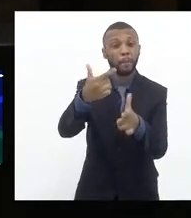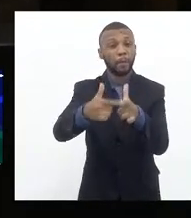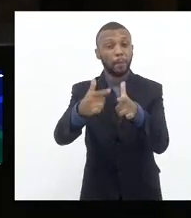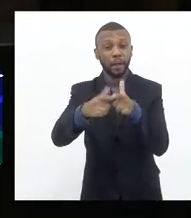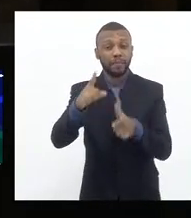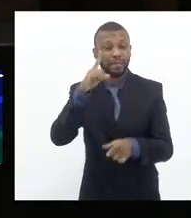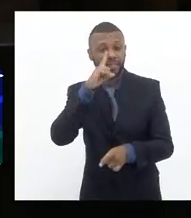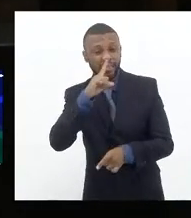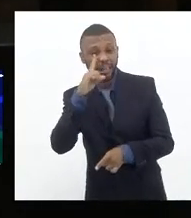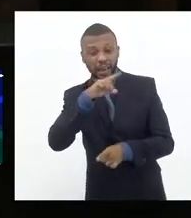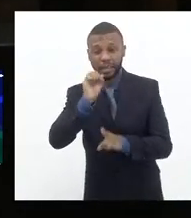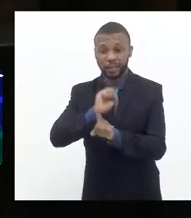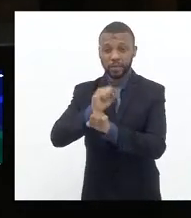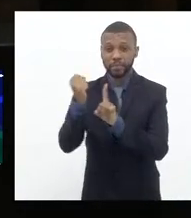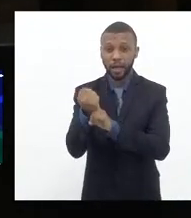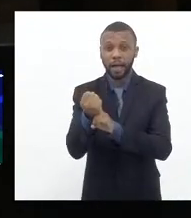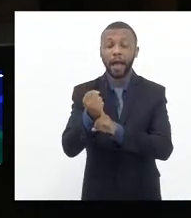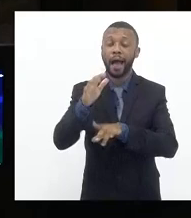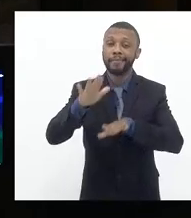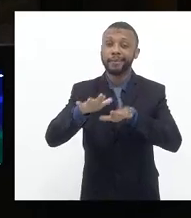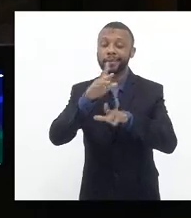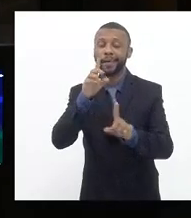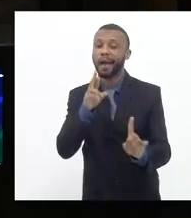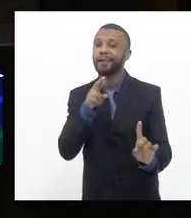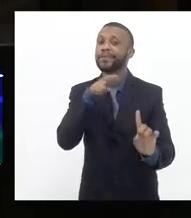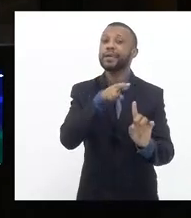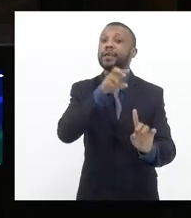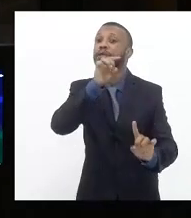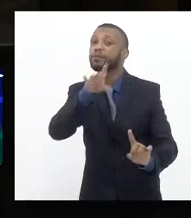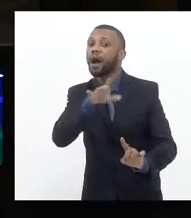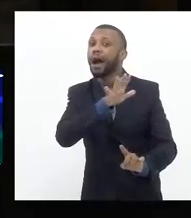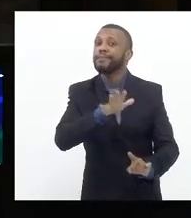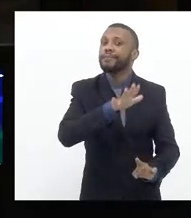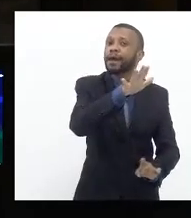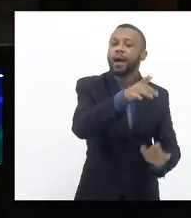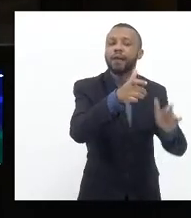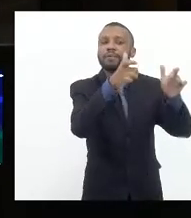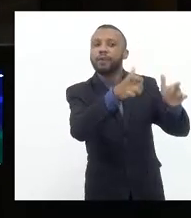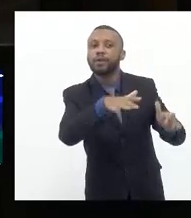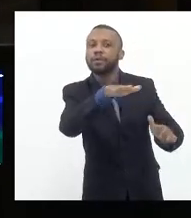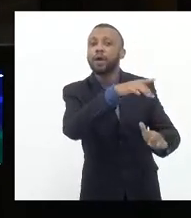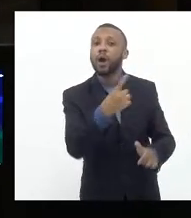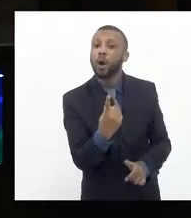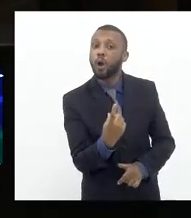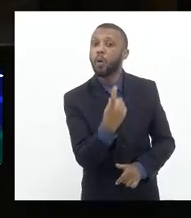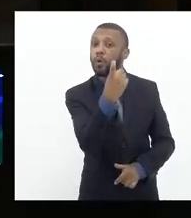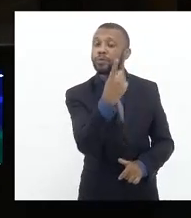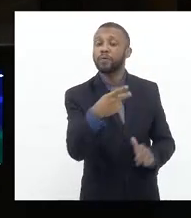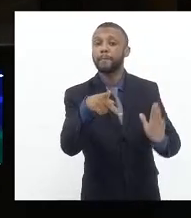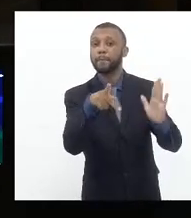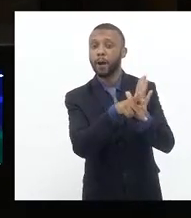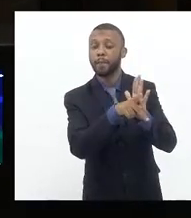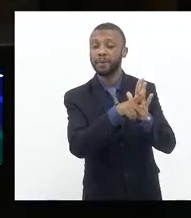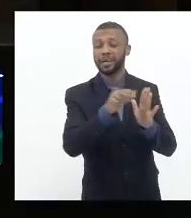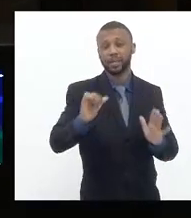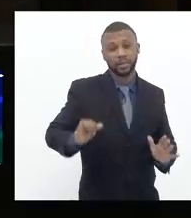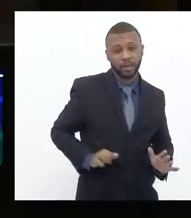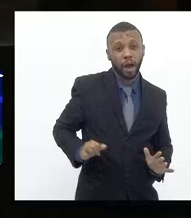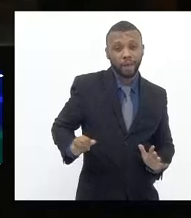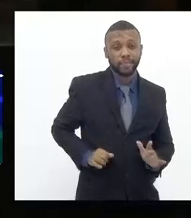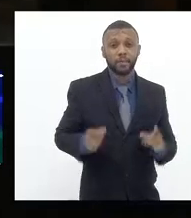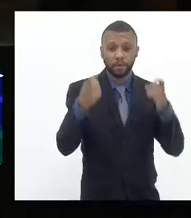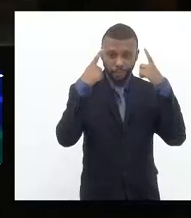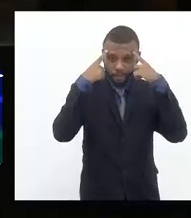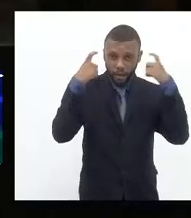vezes é destinadas apenas à favela, como se a favela fosse o território único e exclusivo da violência. Mas a gente sabe que é